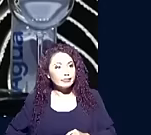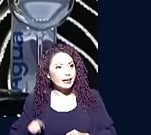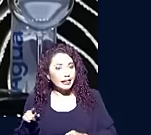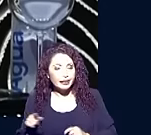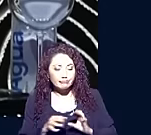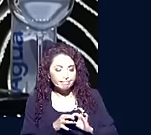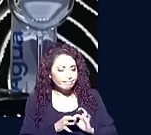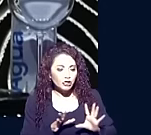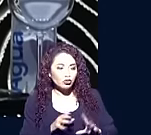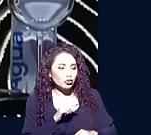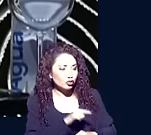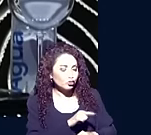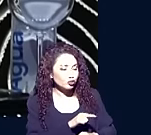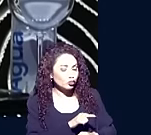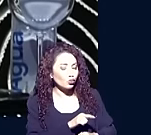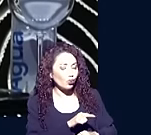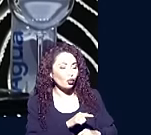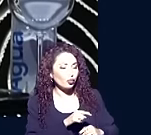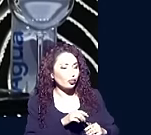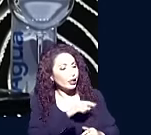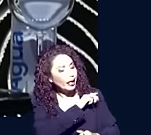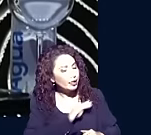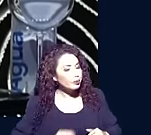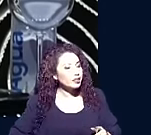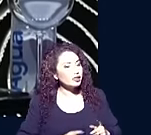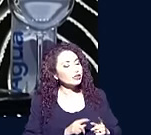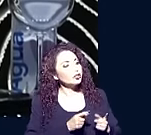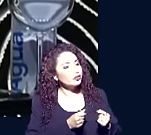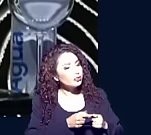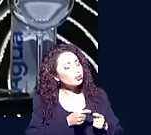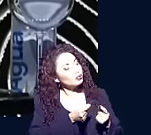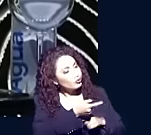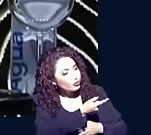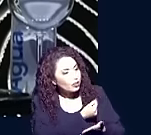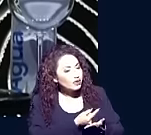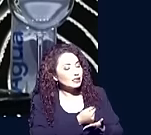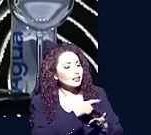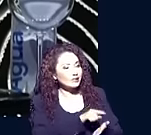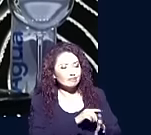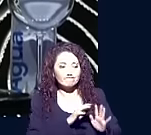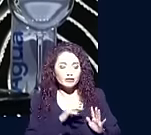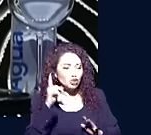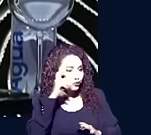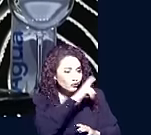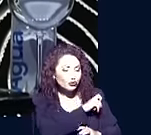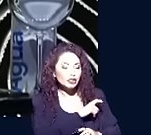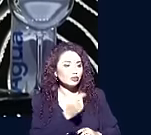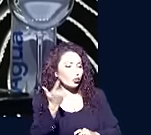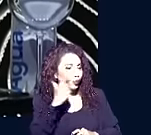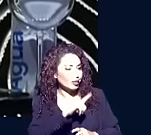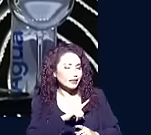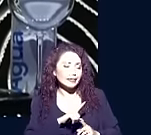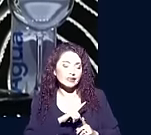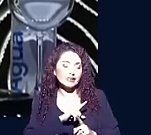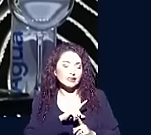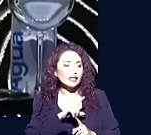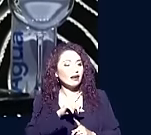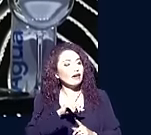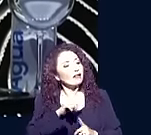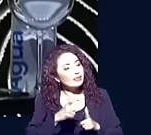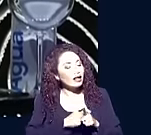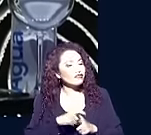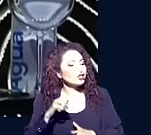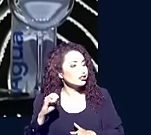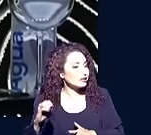difícil atingir a meta de Déficit fiscal zero e que não pretende de contingenciar despesas o senhor acha que esse